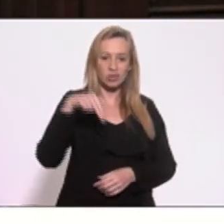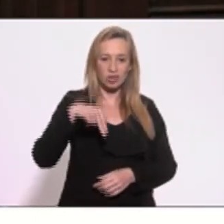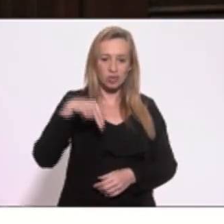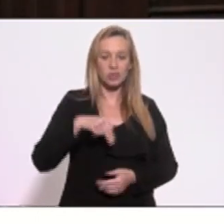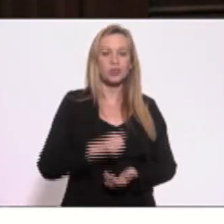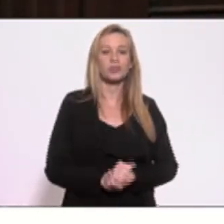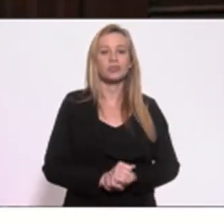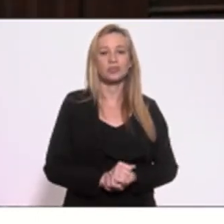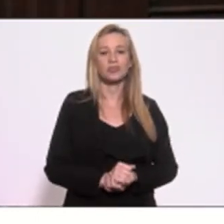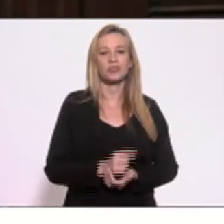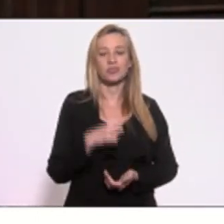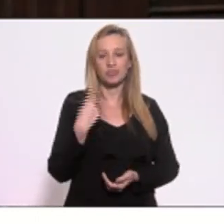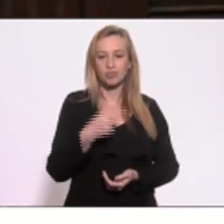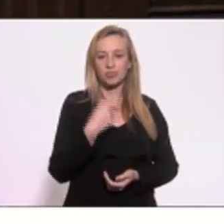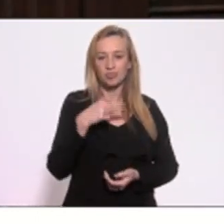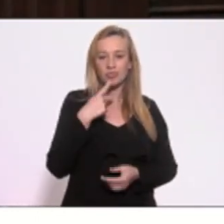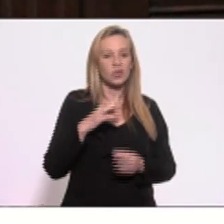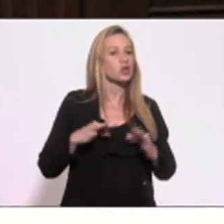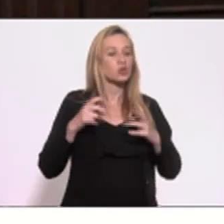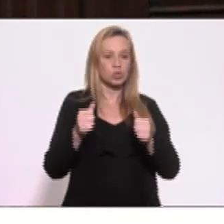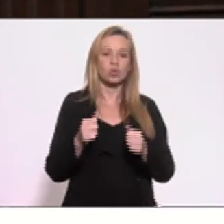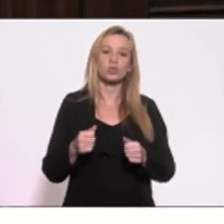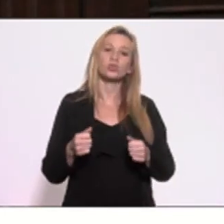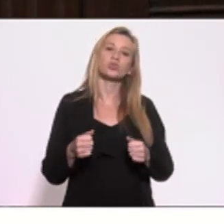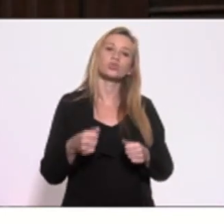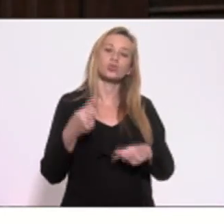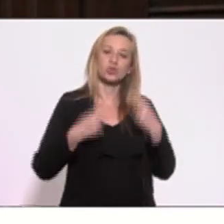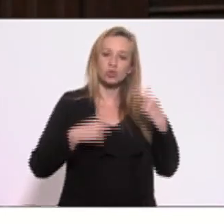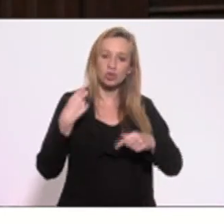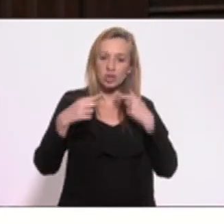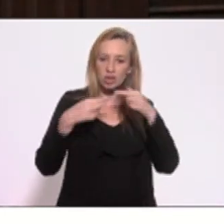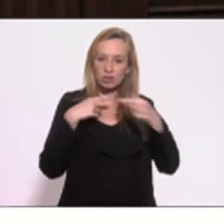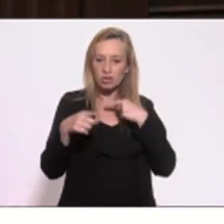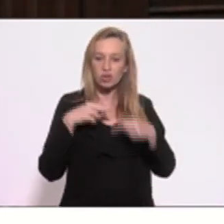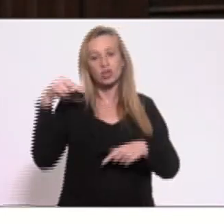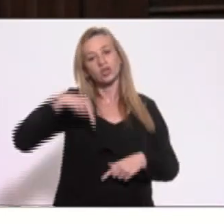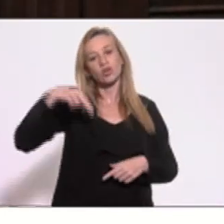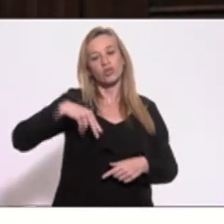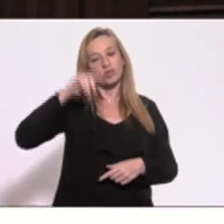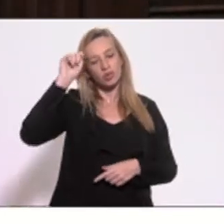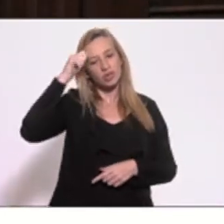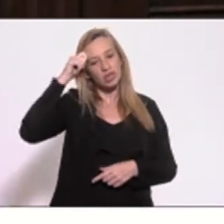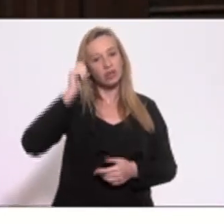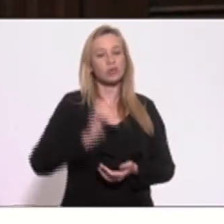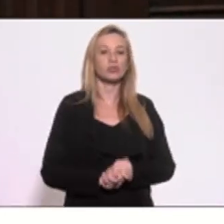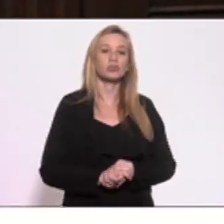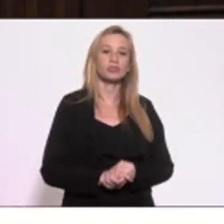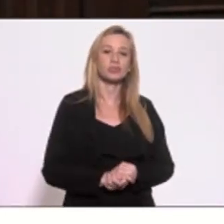que a gente traz todo o debate do Novembro Negro para falar de